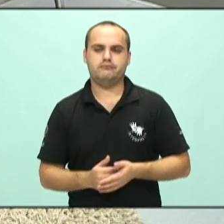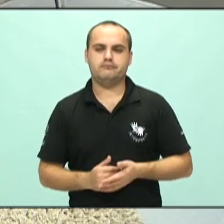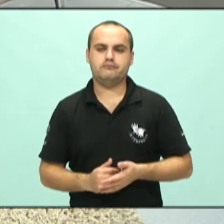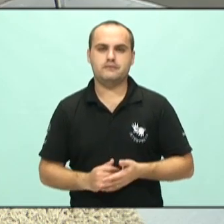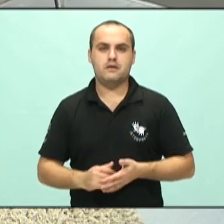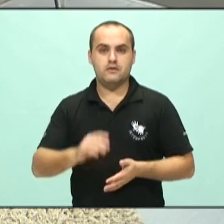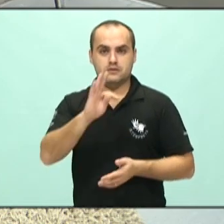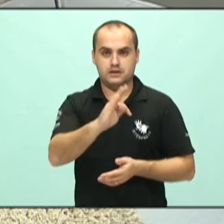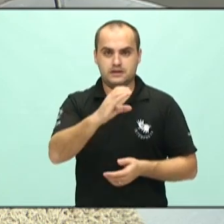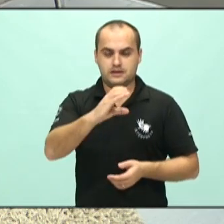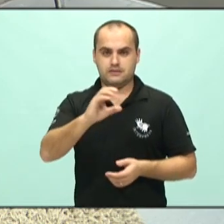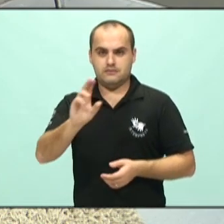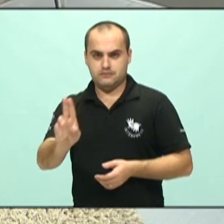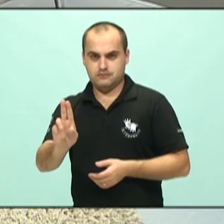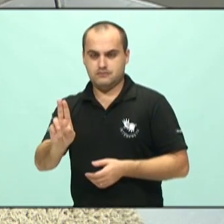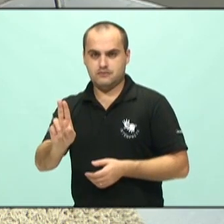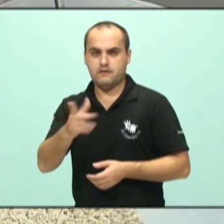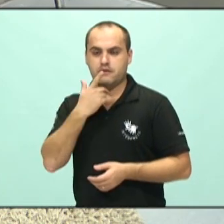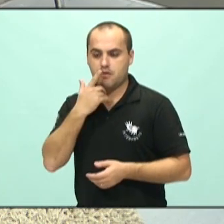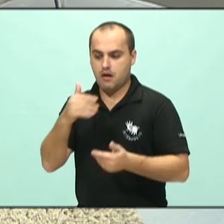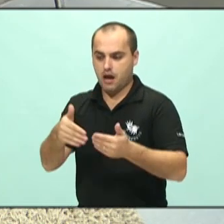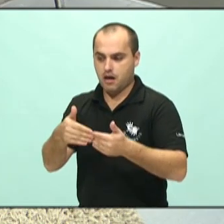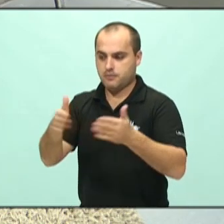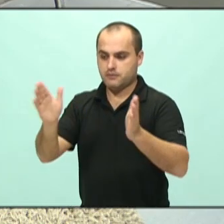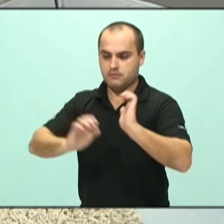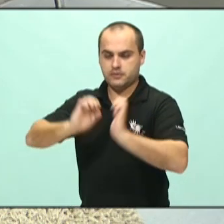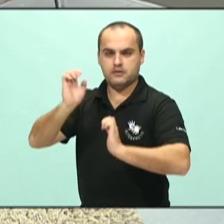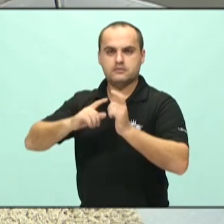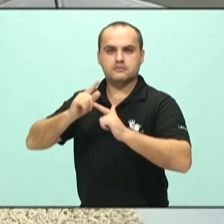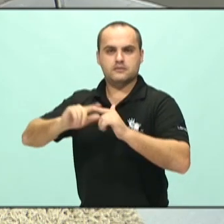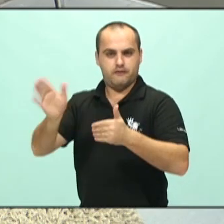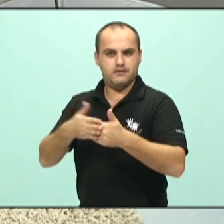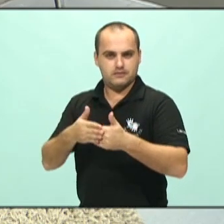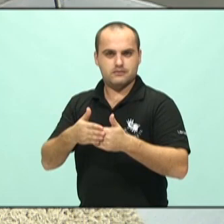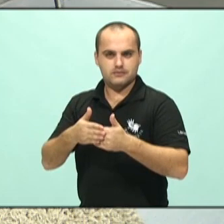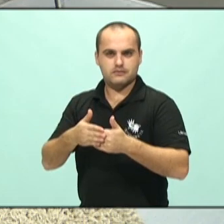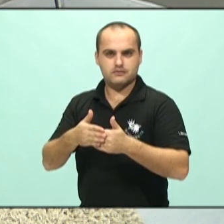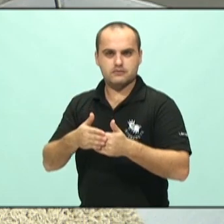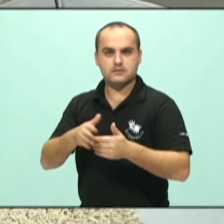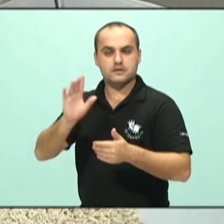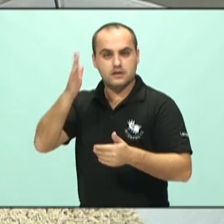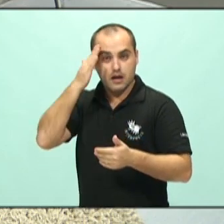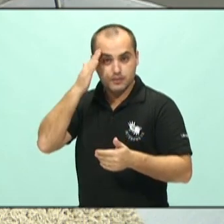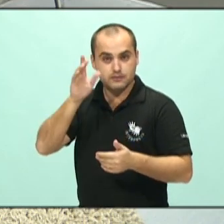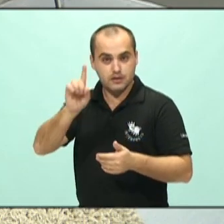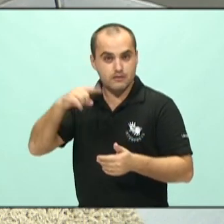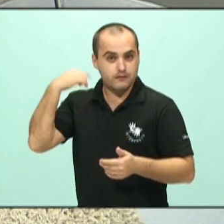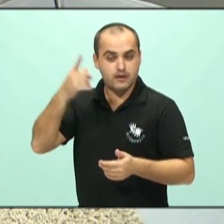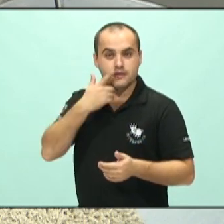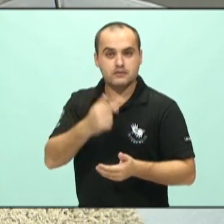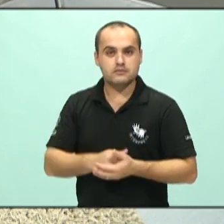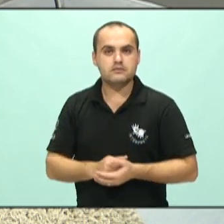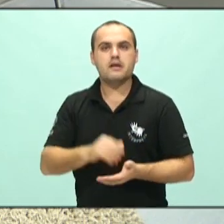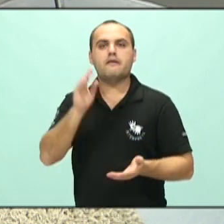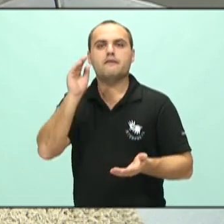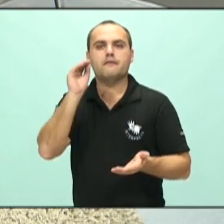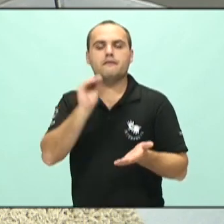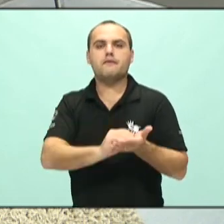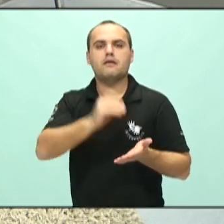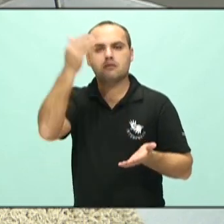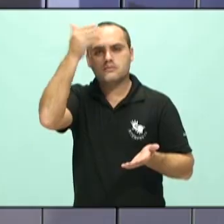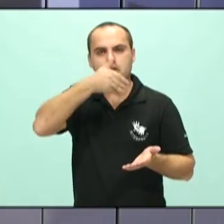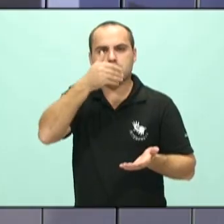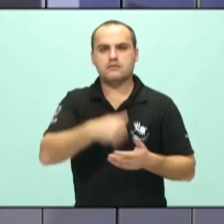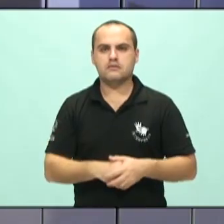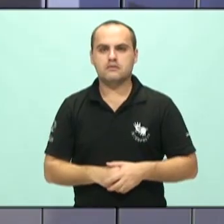O Tribunal de Contas mandou reabrir a empresa que estava fechada, mandou o Tribunal de Justiça. Sabe o que o desembargador falou? Falta de prova. O prefeito